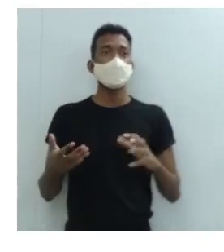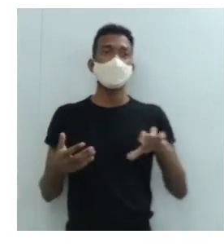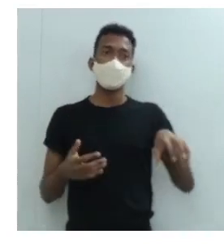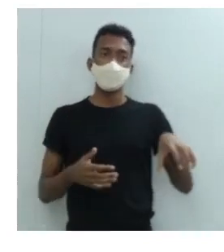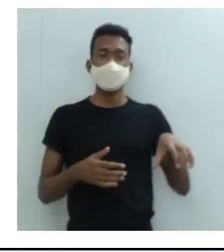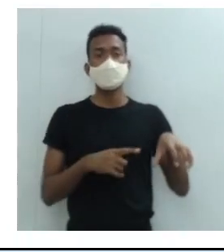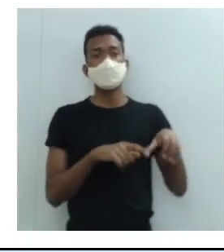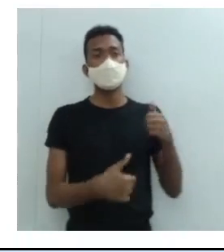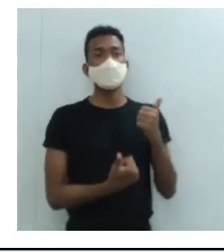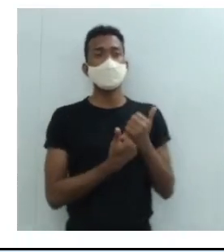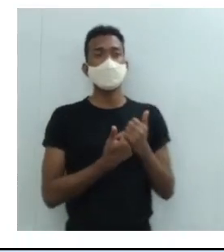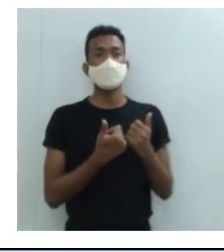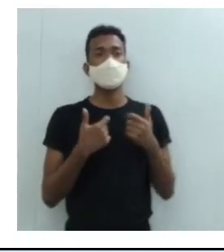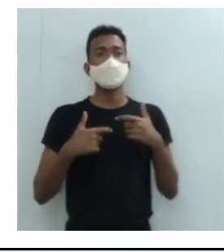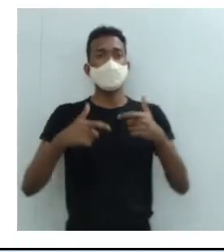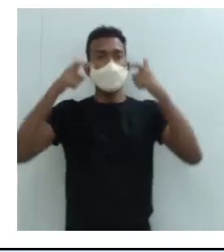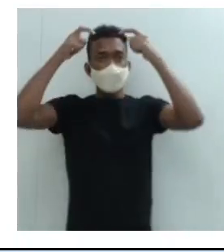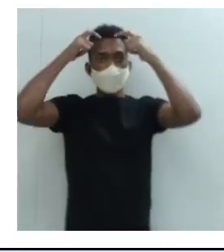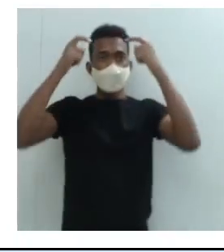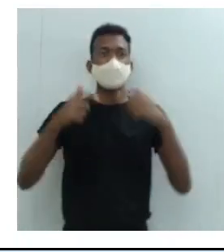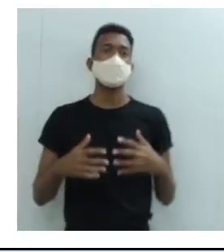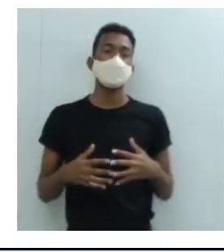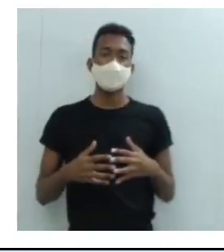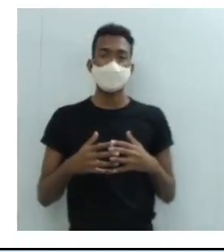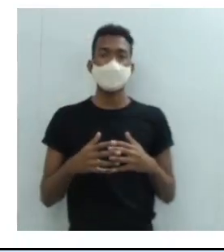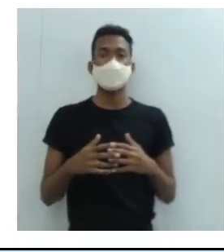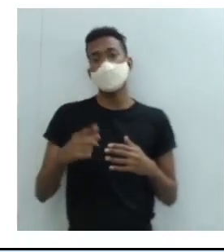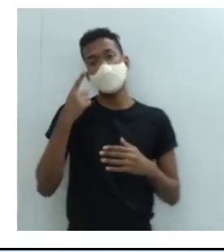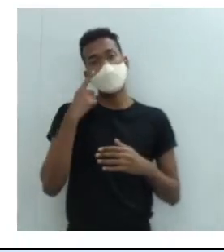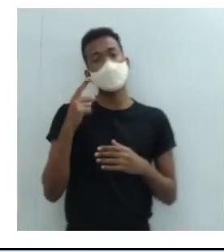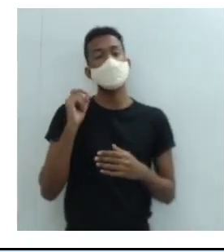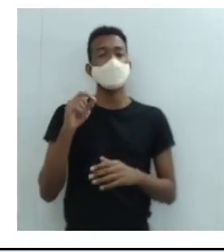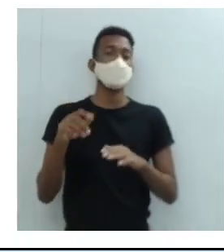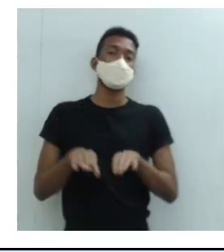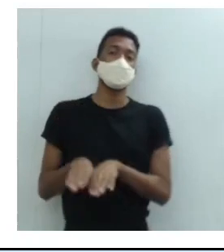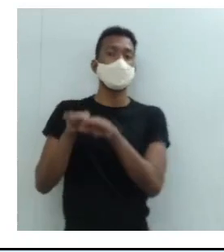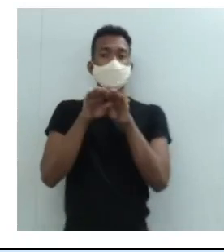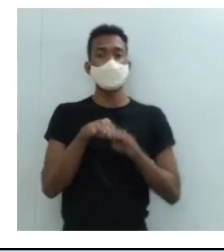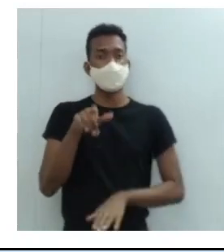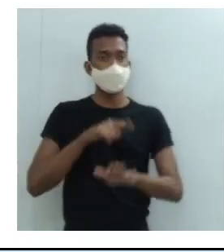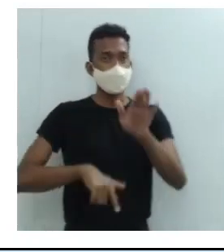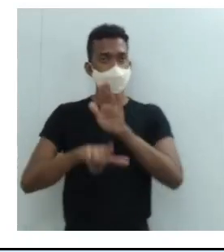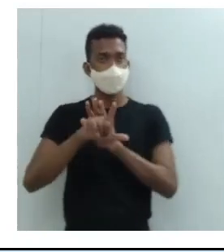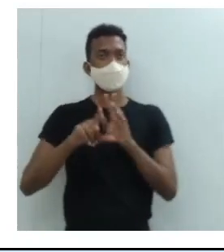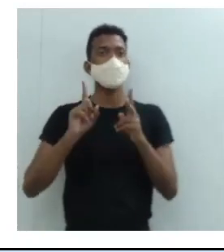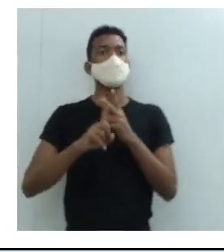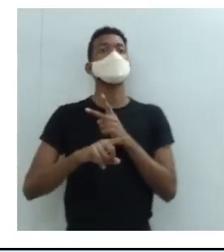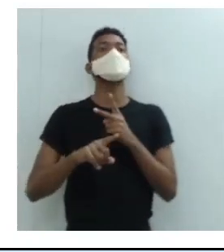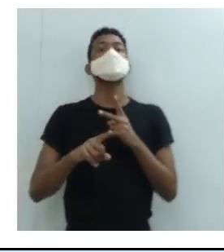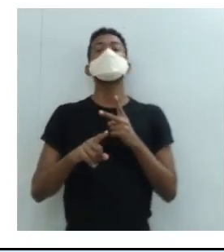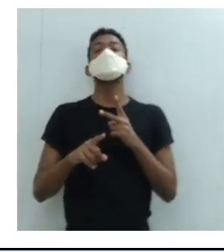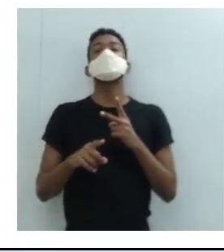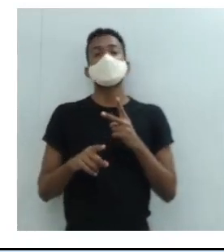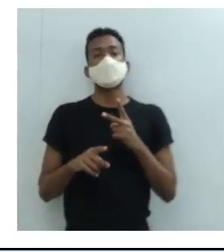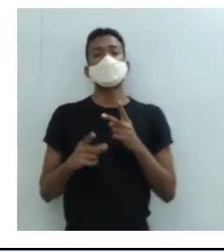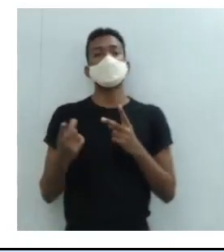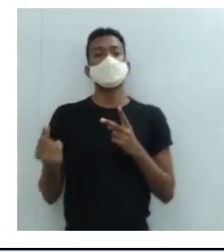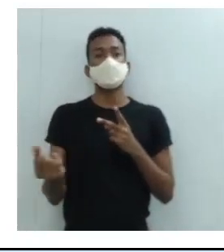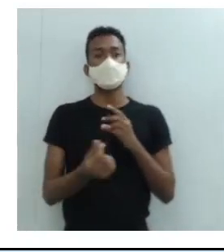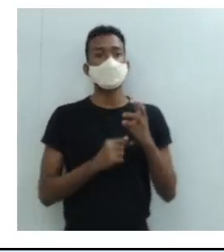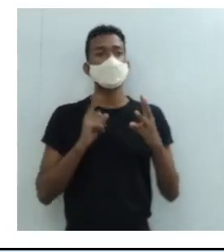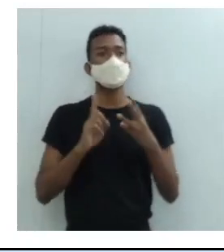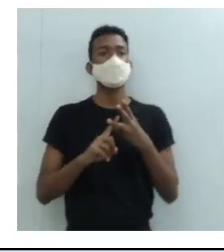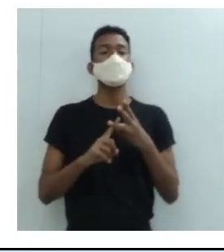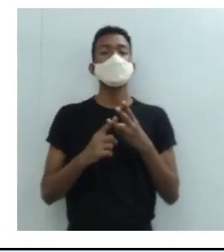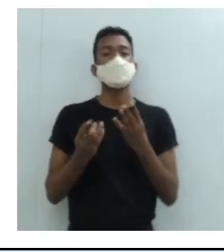rei, visando o quê? A unificação de leis, moedas, não é isso? Pesos